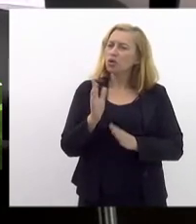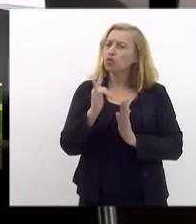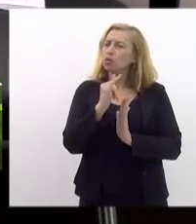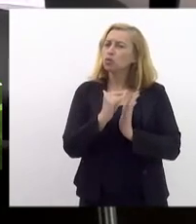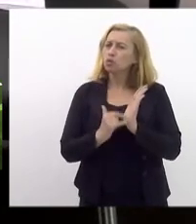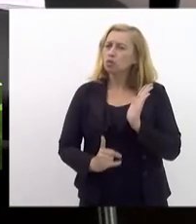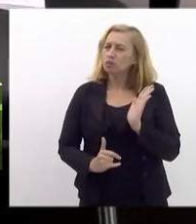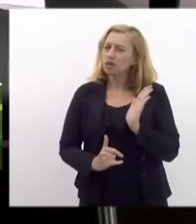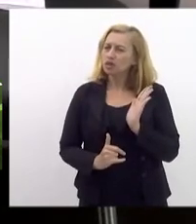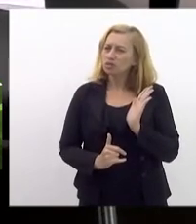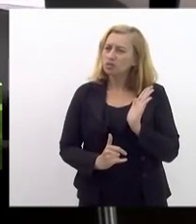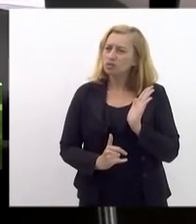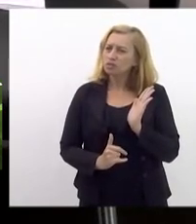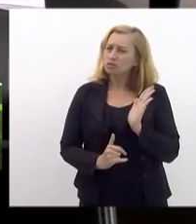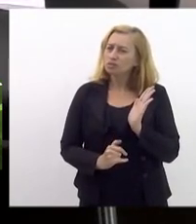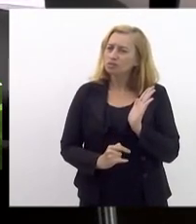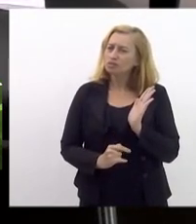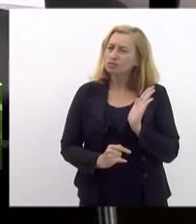documento